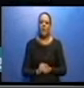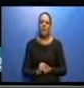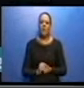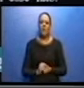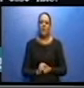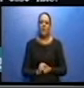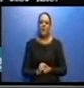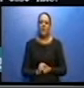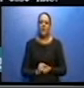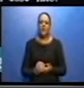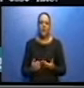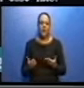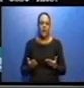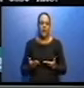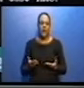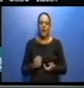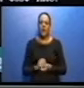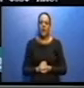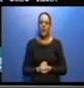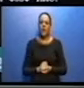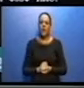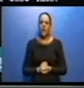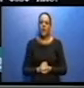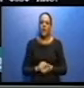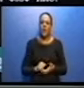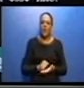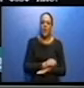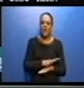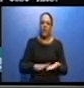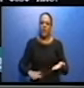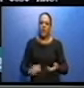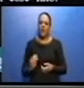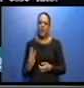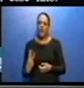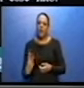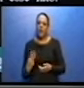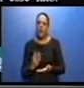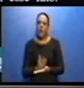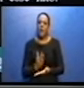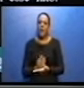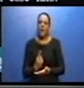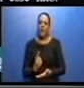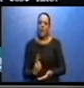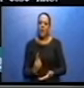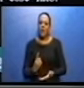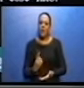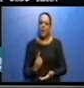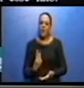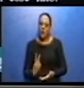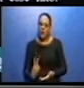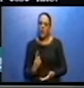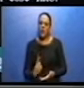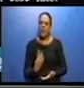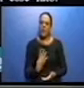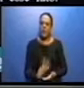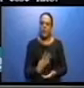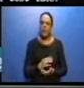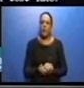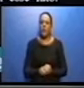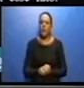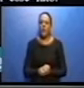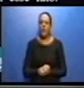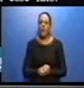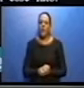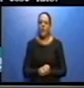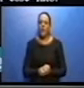Vamos refletir um pouco sobre o que a atividade 3, na página 214, está pedindo. Na atividade 3, para responder